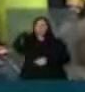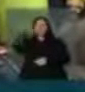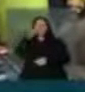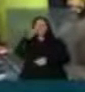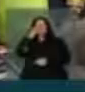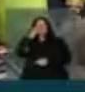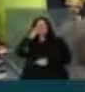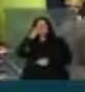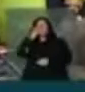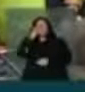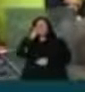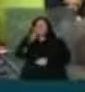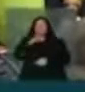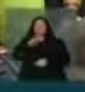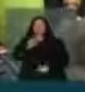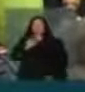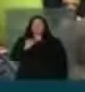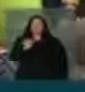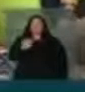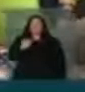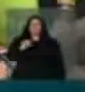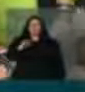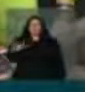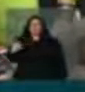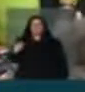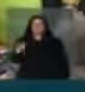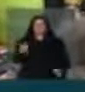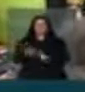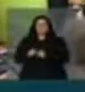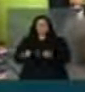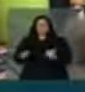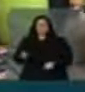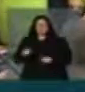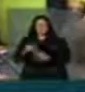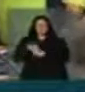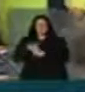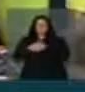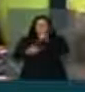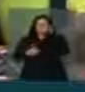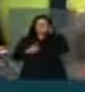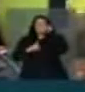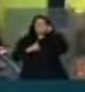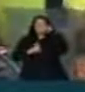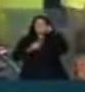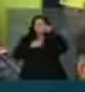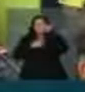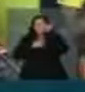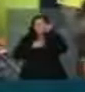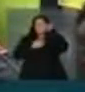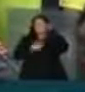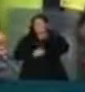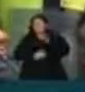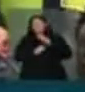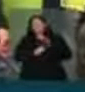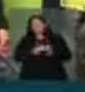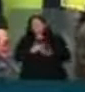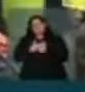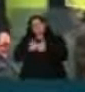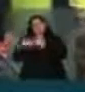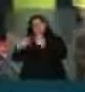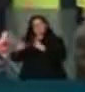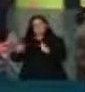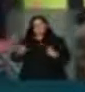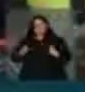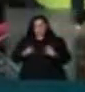eleitoral. Acaba também com a reeleição. A reeleição teve um papel na vida nacional, na vida brasileira, mas ela,